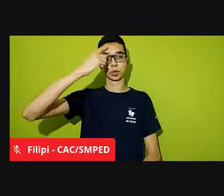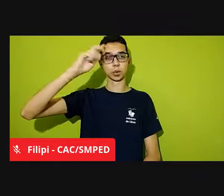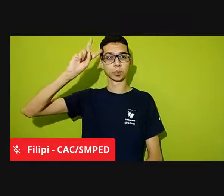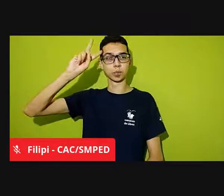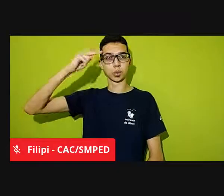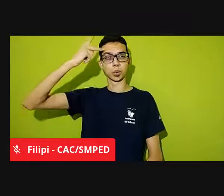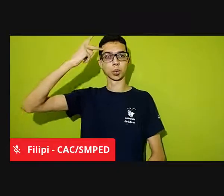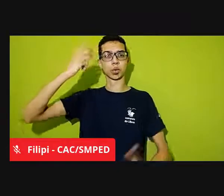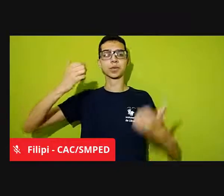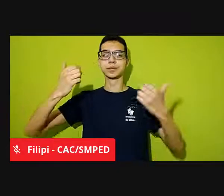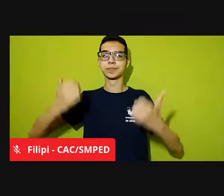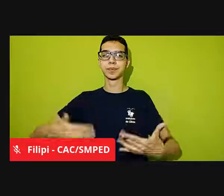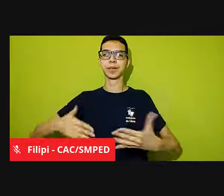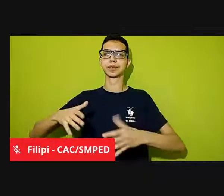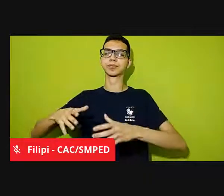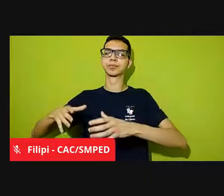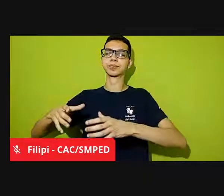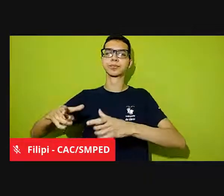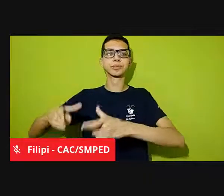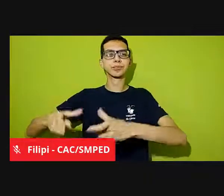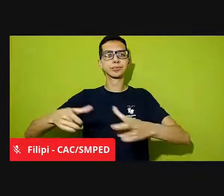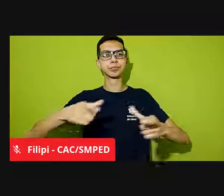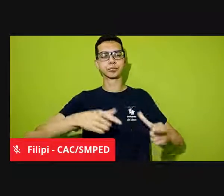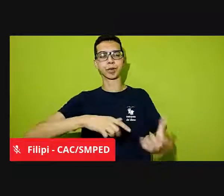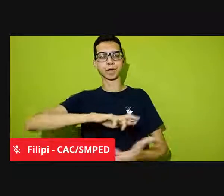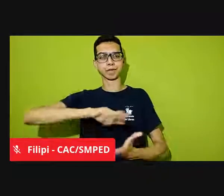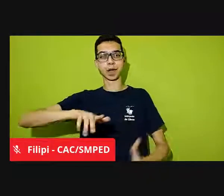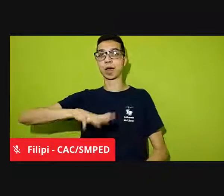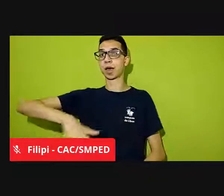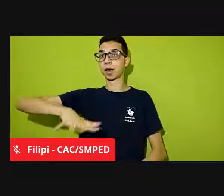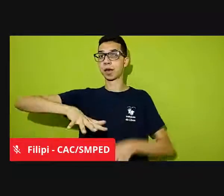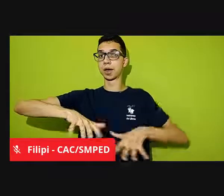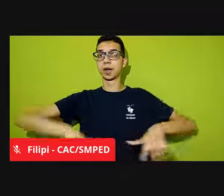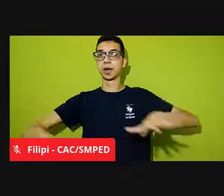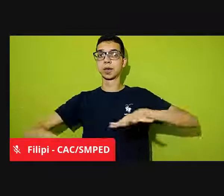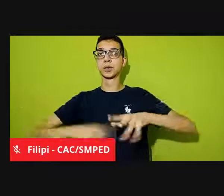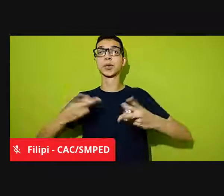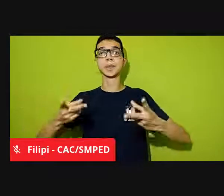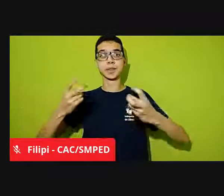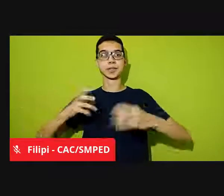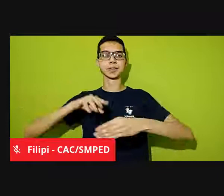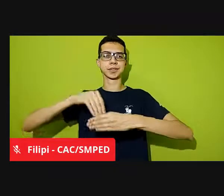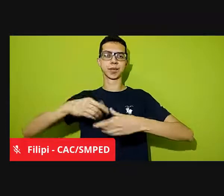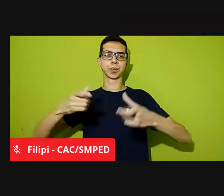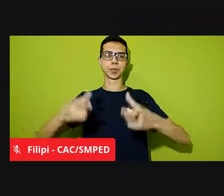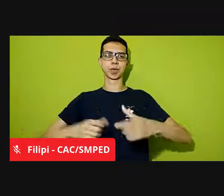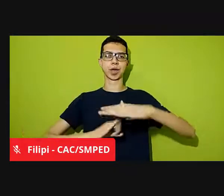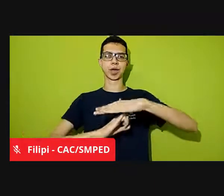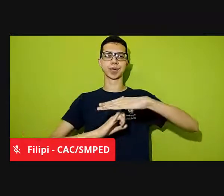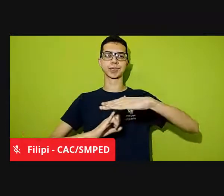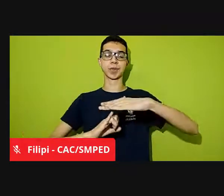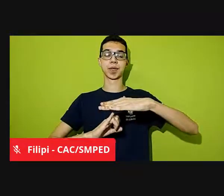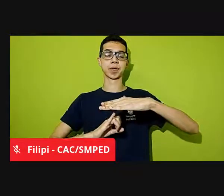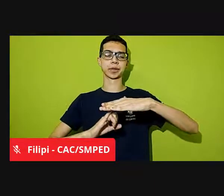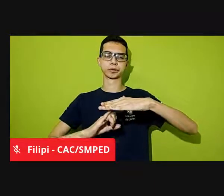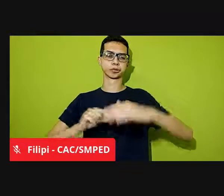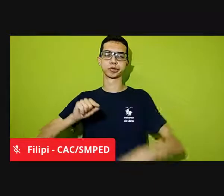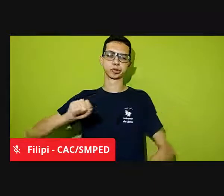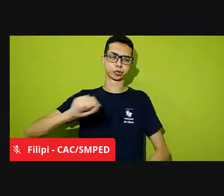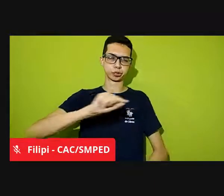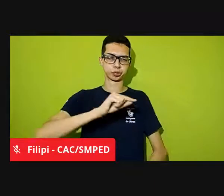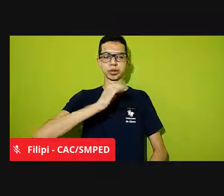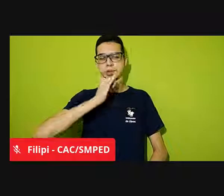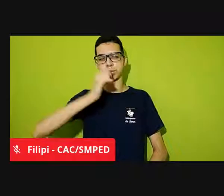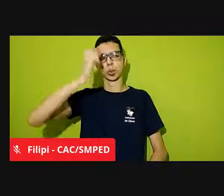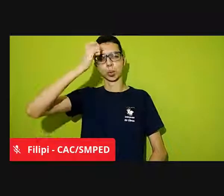diversas esferas, né? O que a gente encontra muitas vezes, né, nesses espaços culturais, a acessibilidade ser